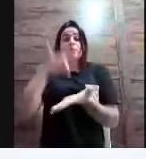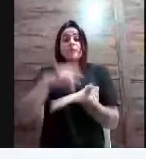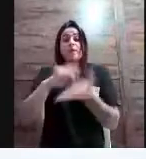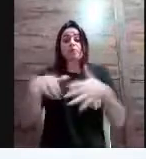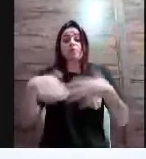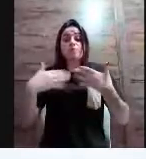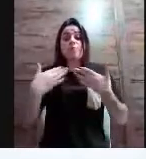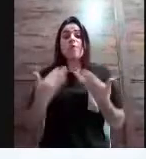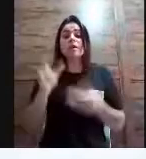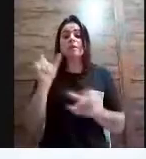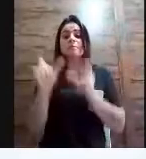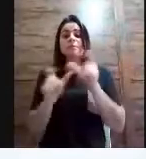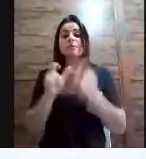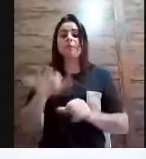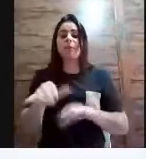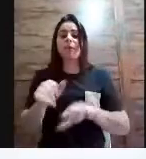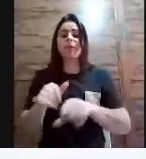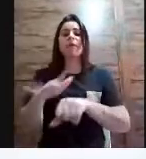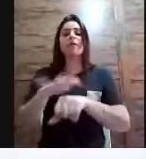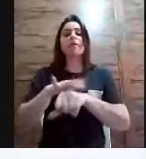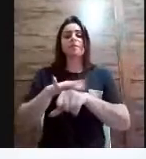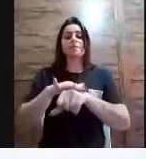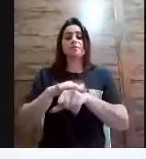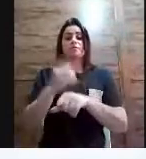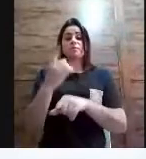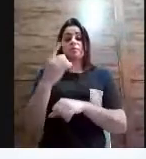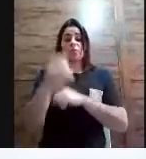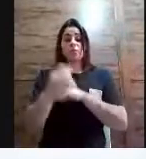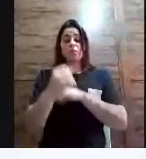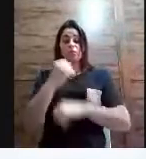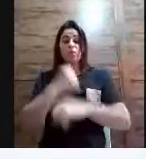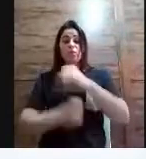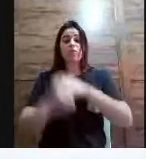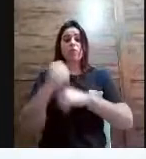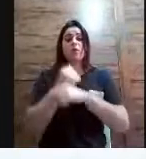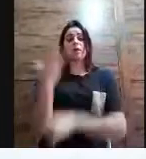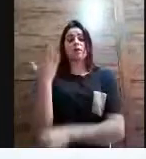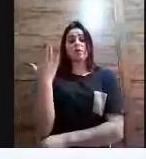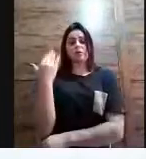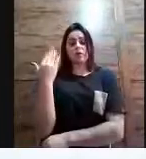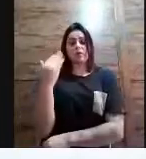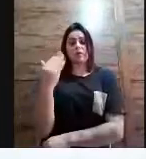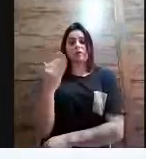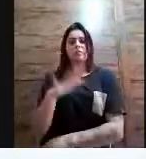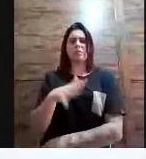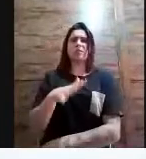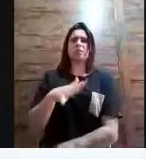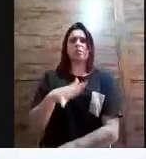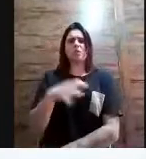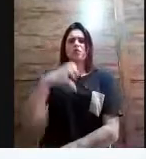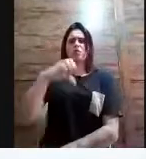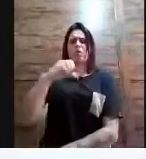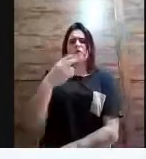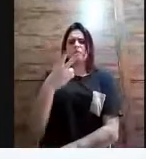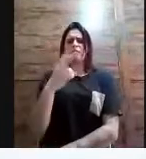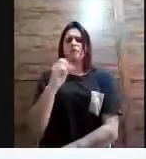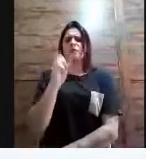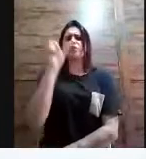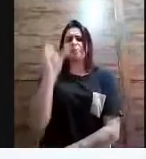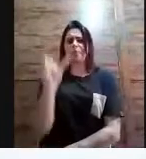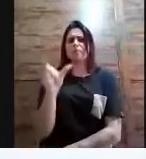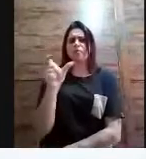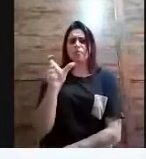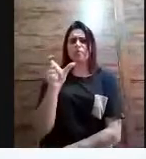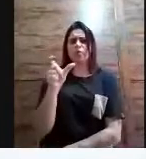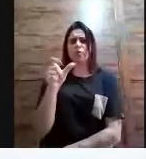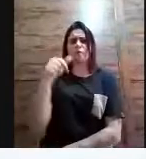os dados de um ano atrás, então de 910, 920, um ano depois, Exatamente, estavam. exato. Em Curitiba,